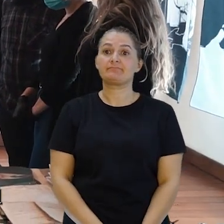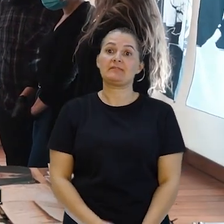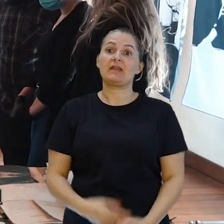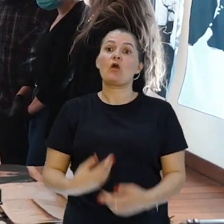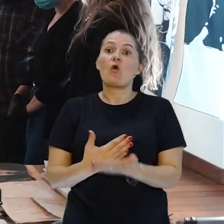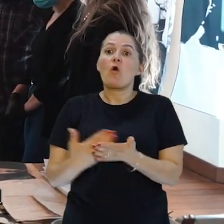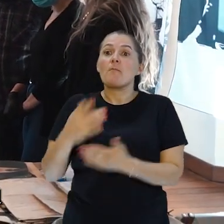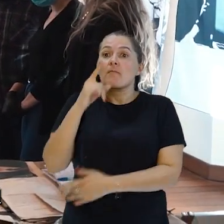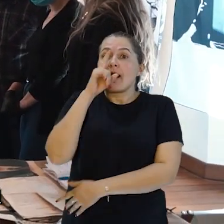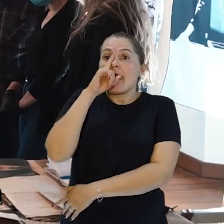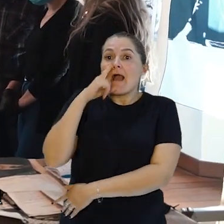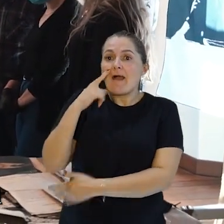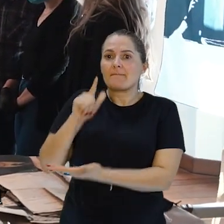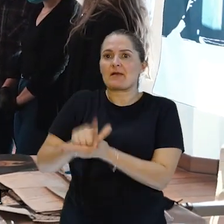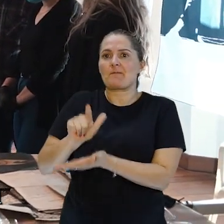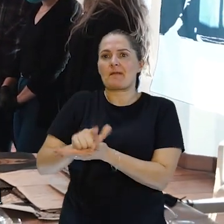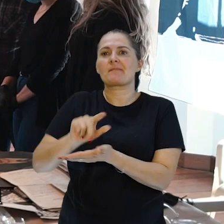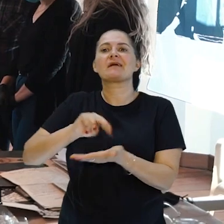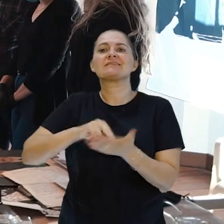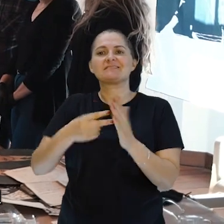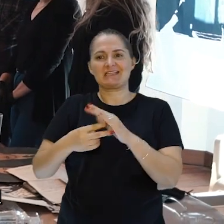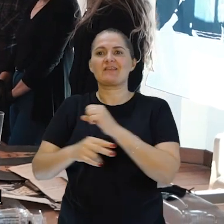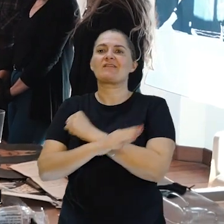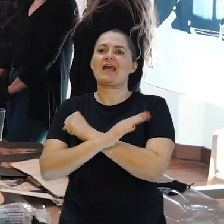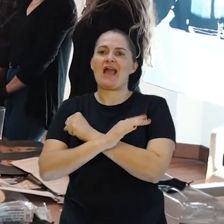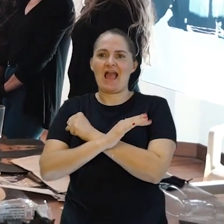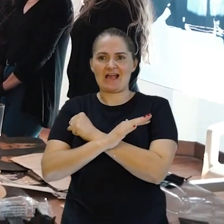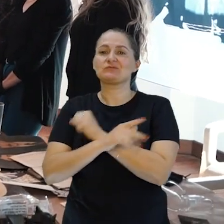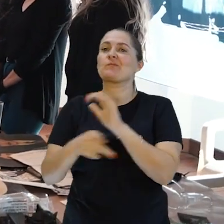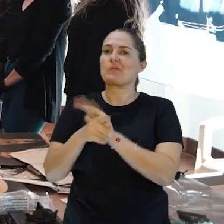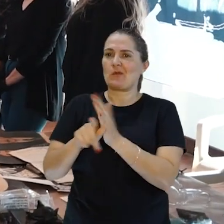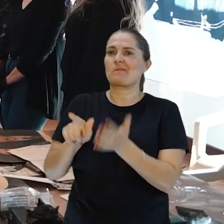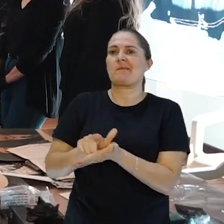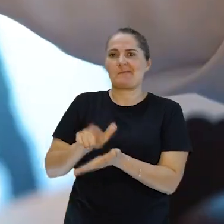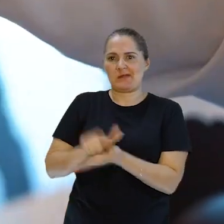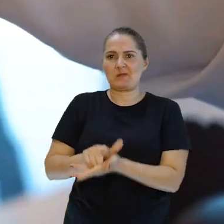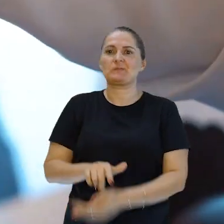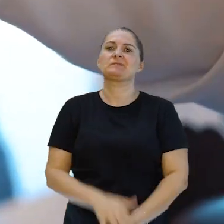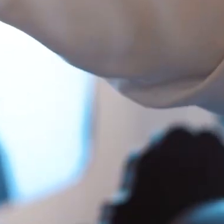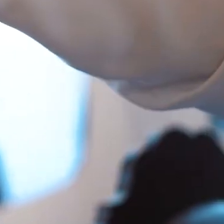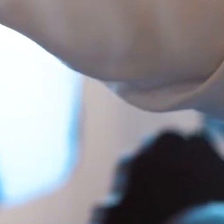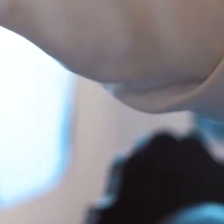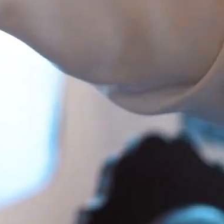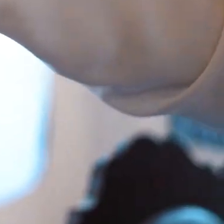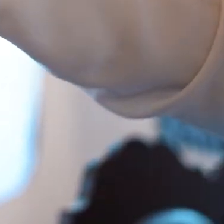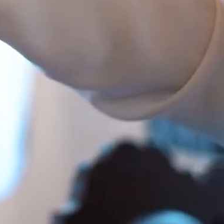tá? Então, o amarelecimento do papel é a acidificação do papel.